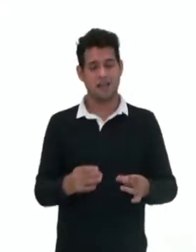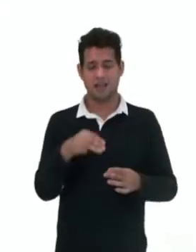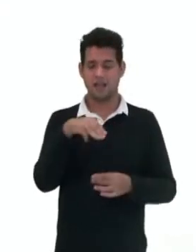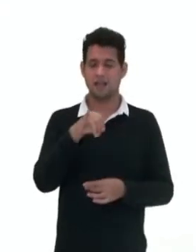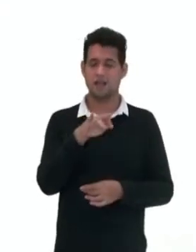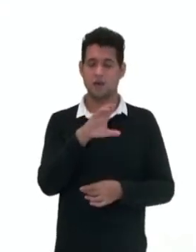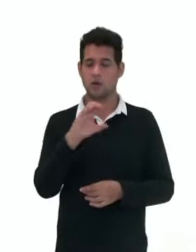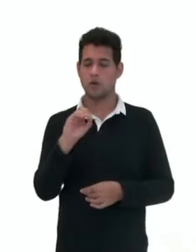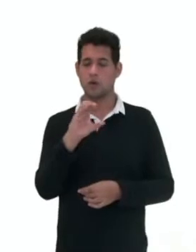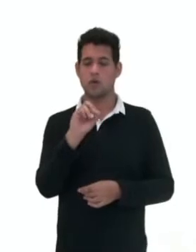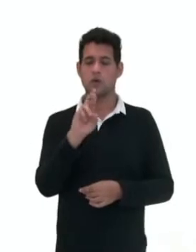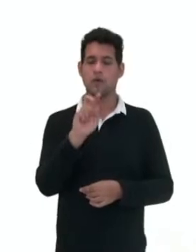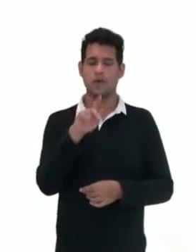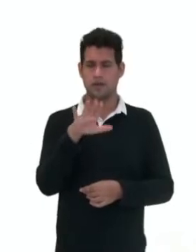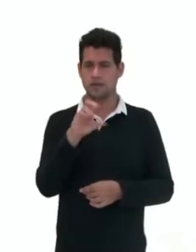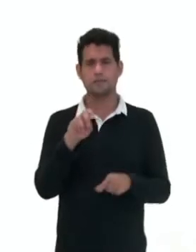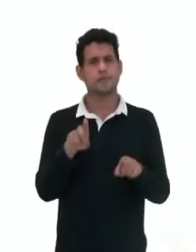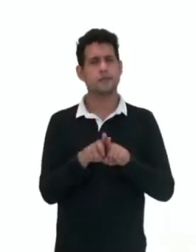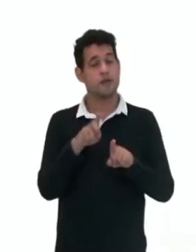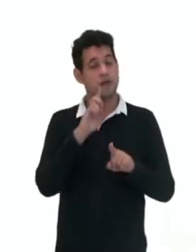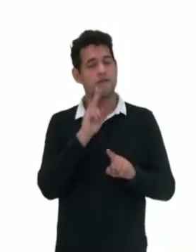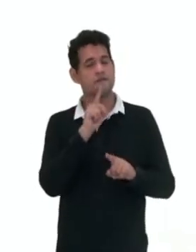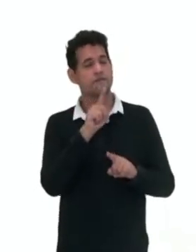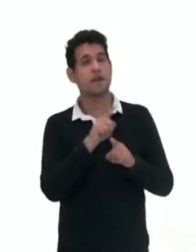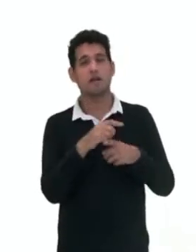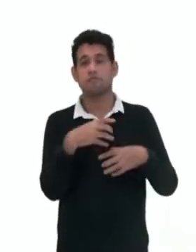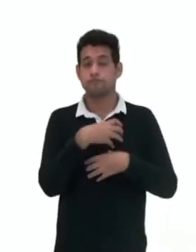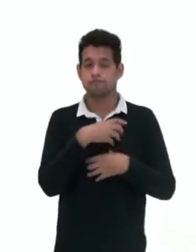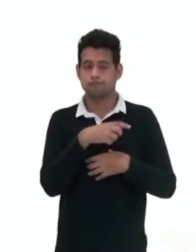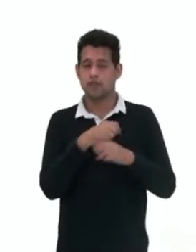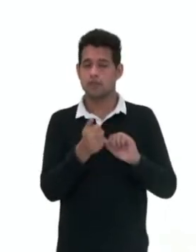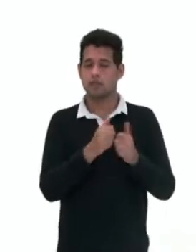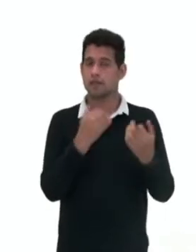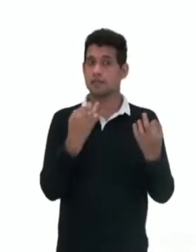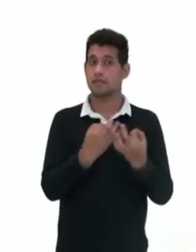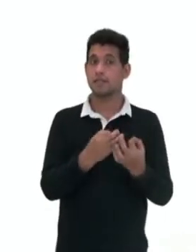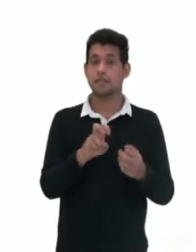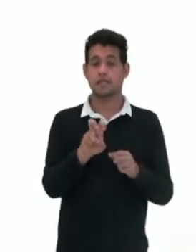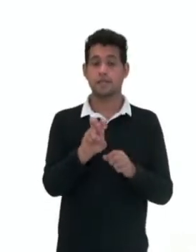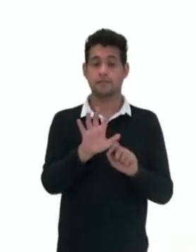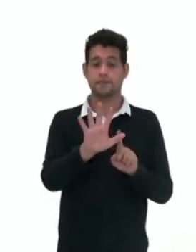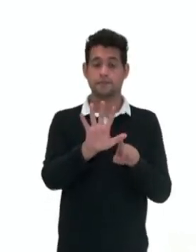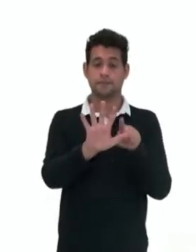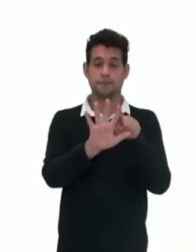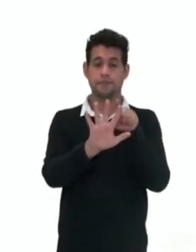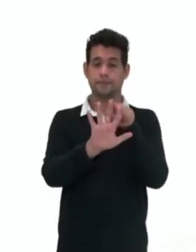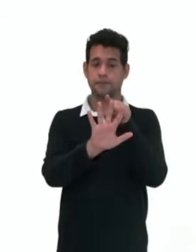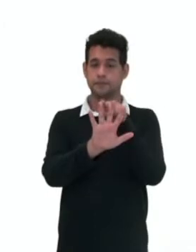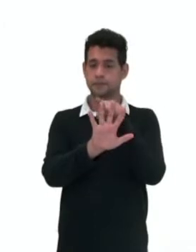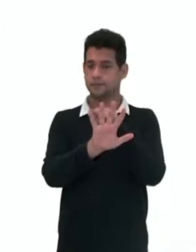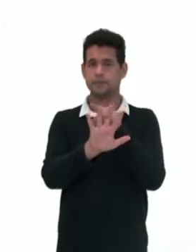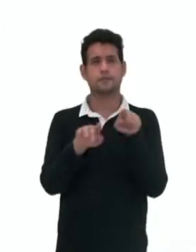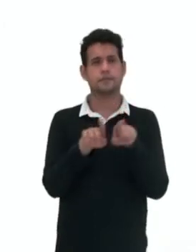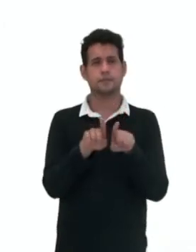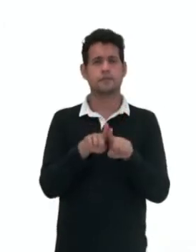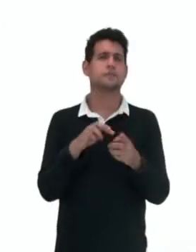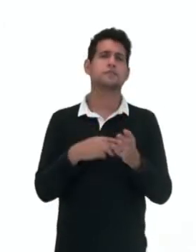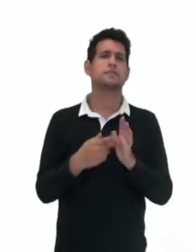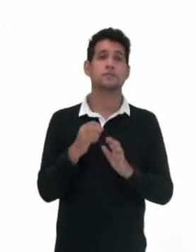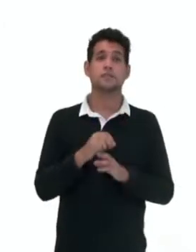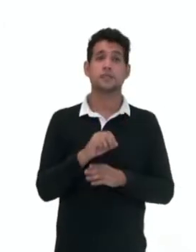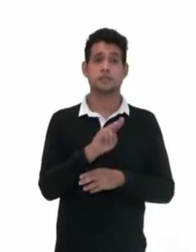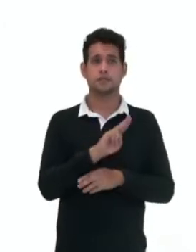micro-organismo, né? Então, ele vai lá na resposta imune adaptativa. Nós temos 5 tipos de anticorpos, né? Que a gente também